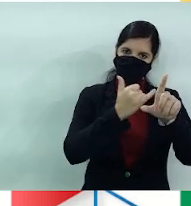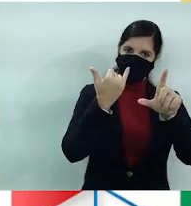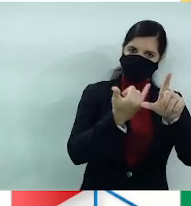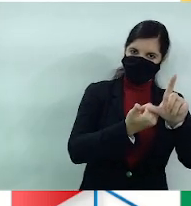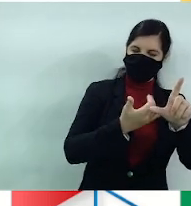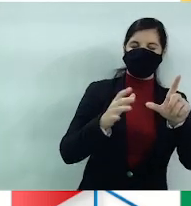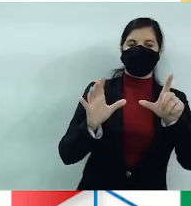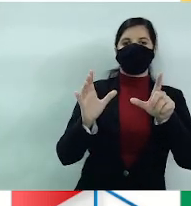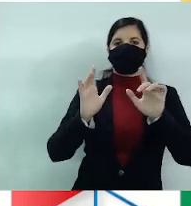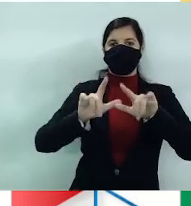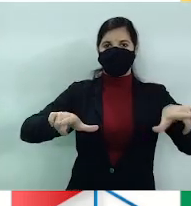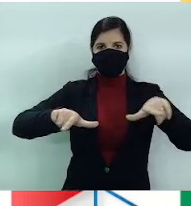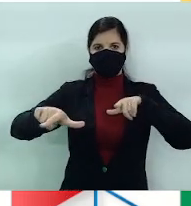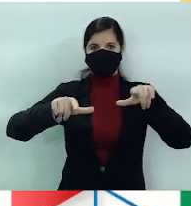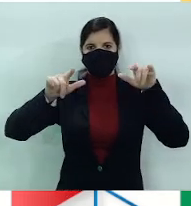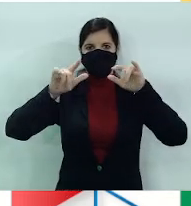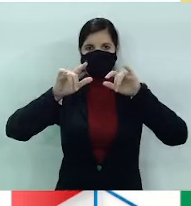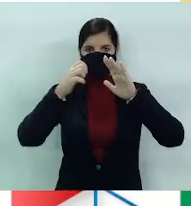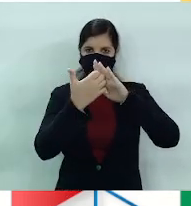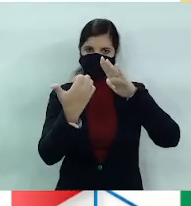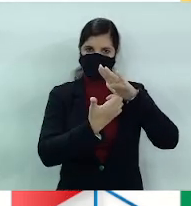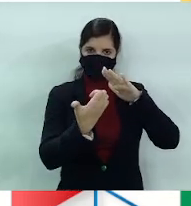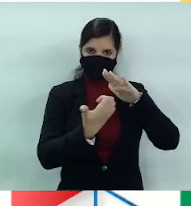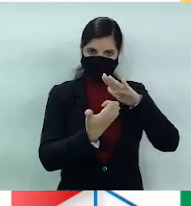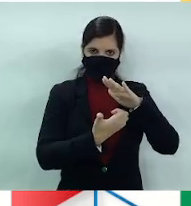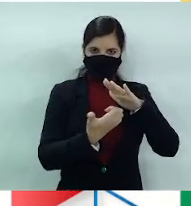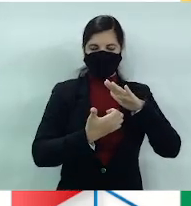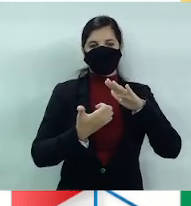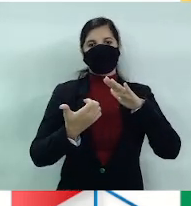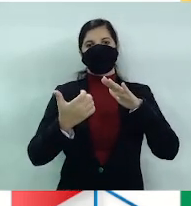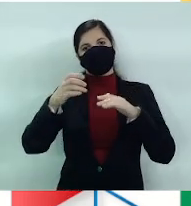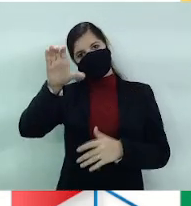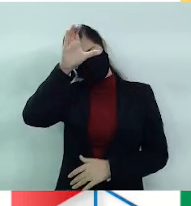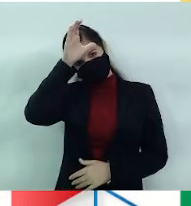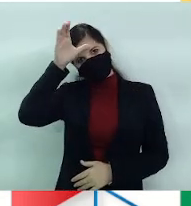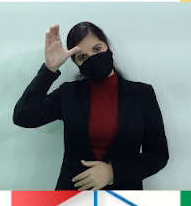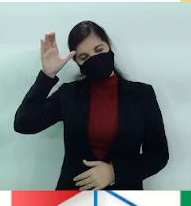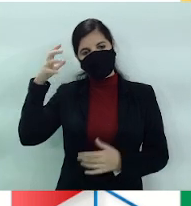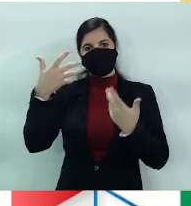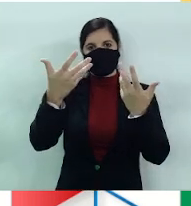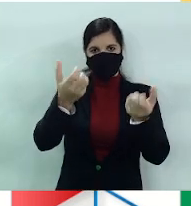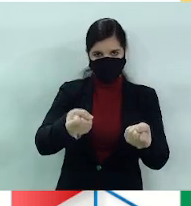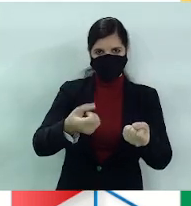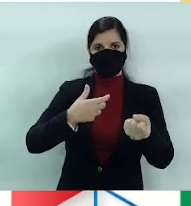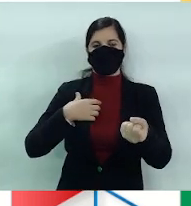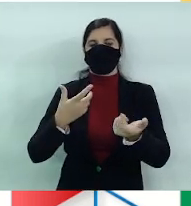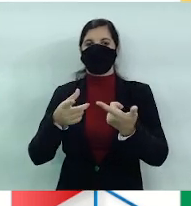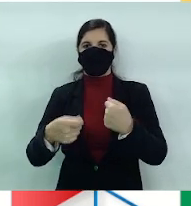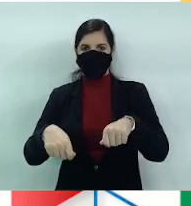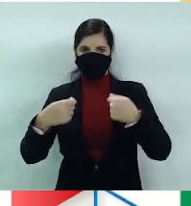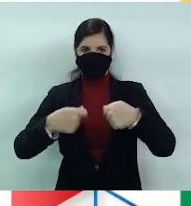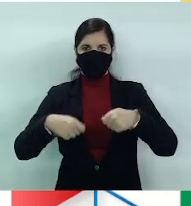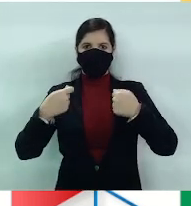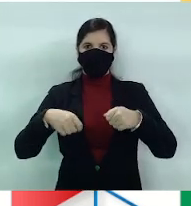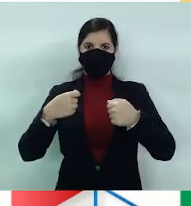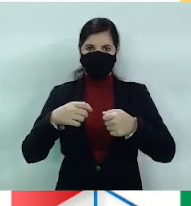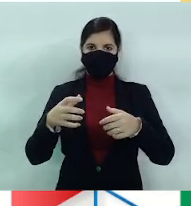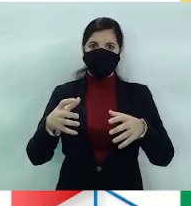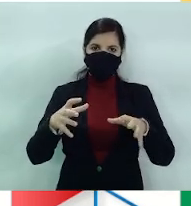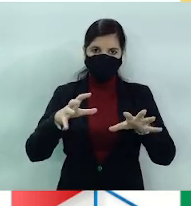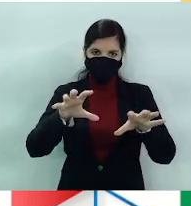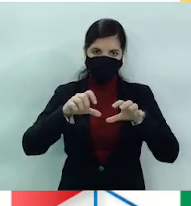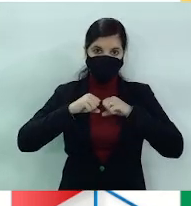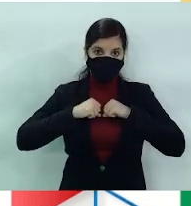você trabalha em uma empresa que faz algo que o seu cliente destinatário gostaria de fazer, você também pode adquirir